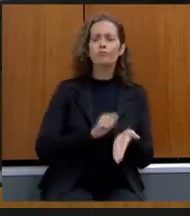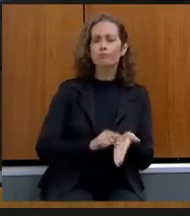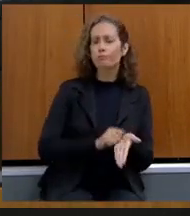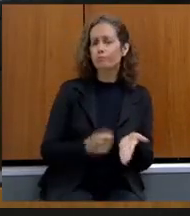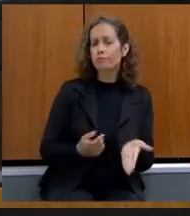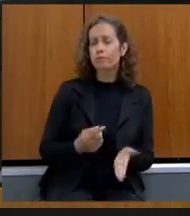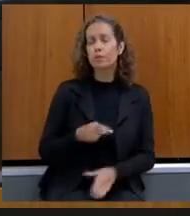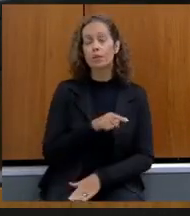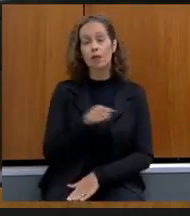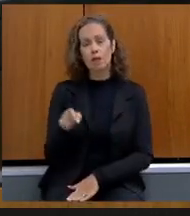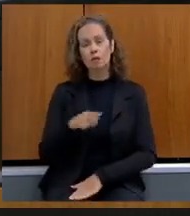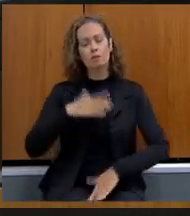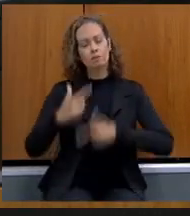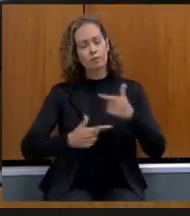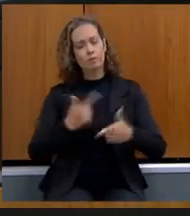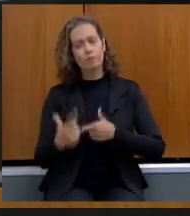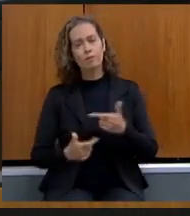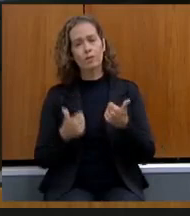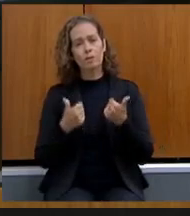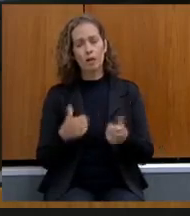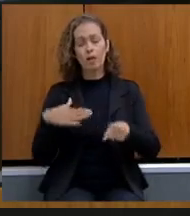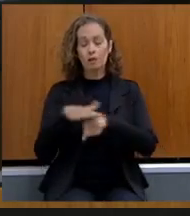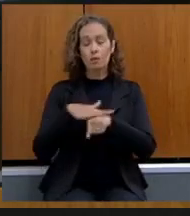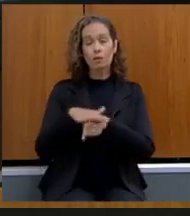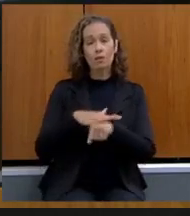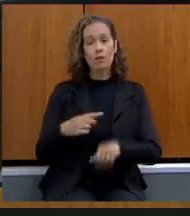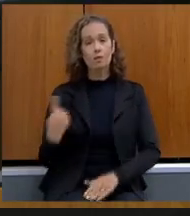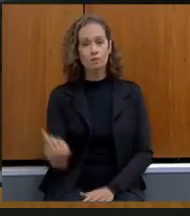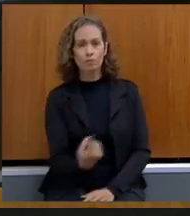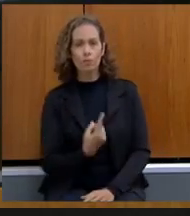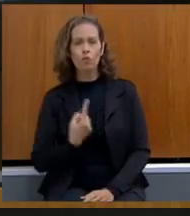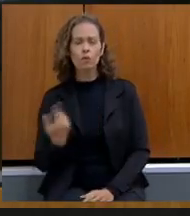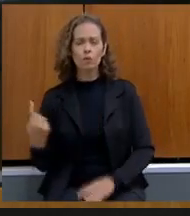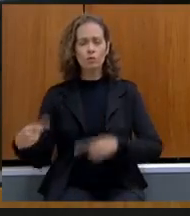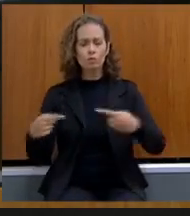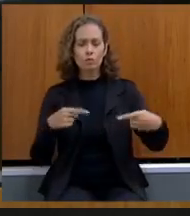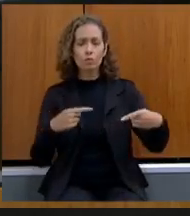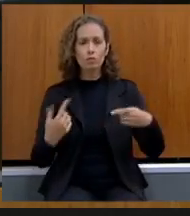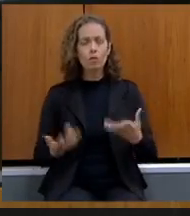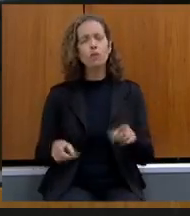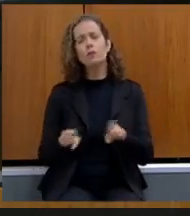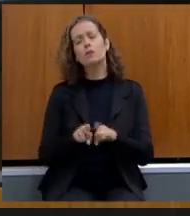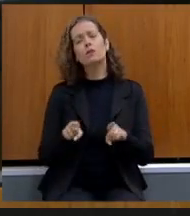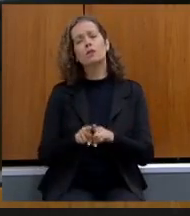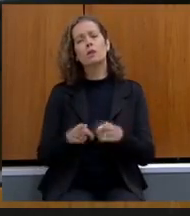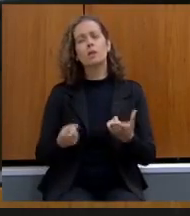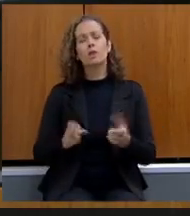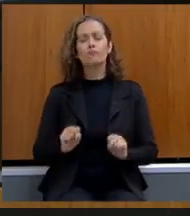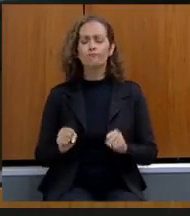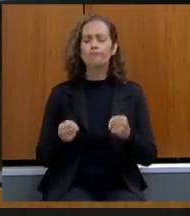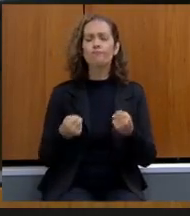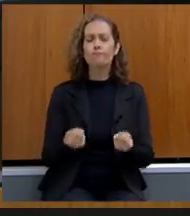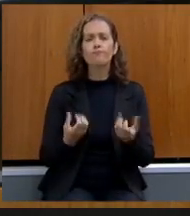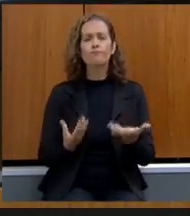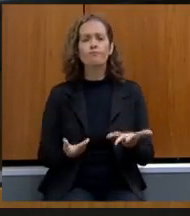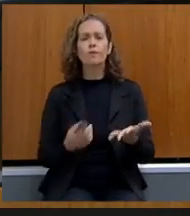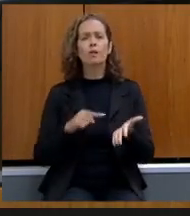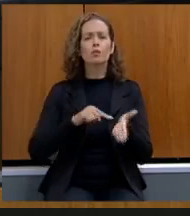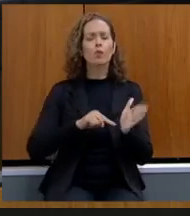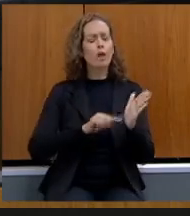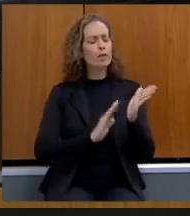seu trabalho é para que eles Conversem conosco vamos trazer a Defensoria Pública para nos dizer dos